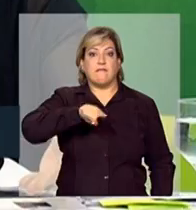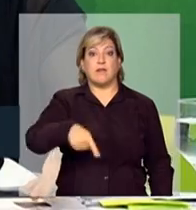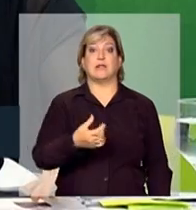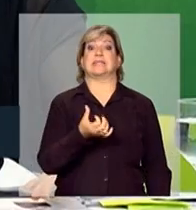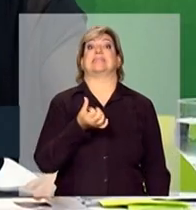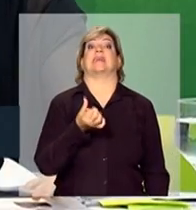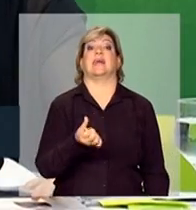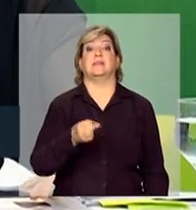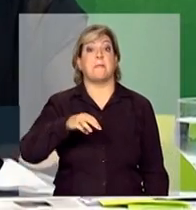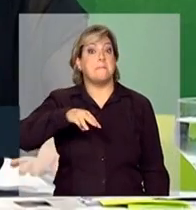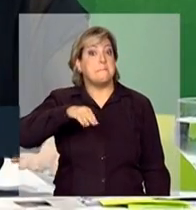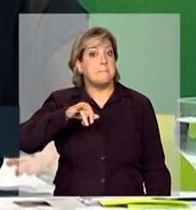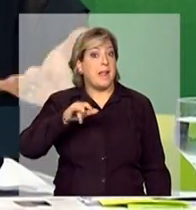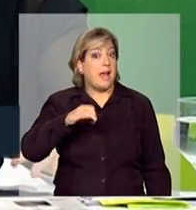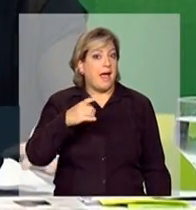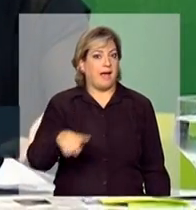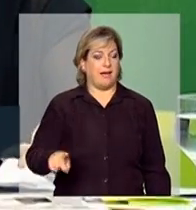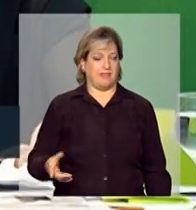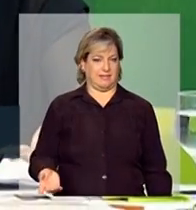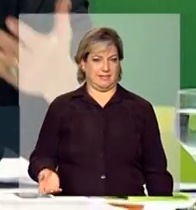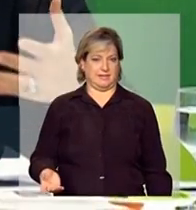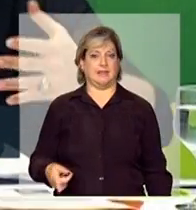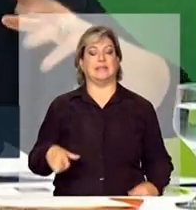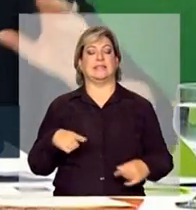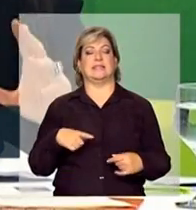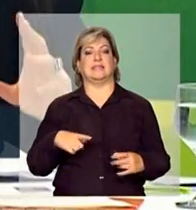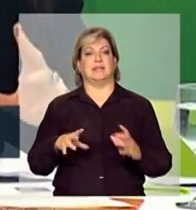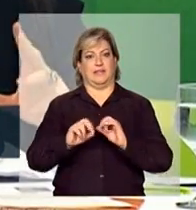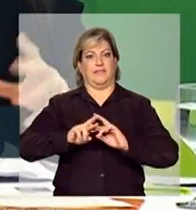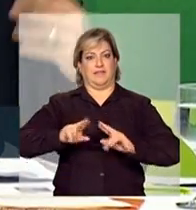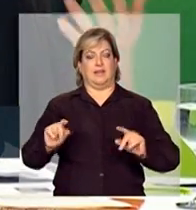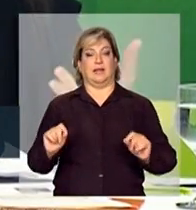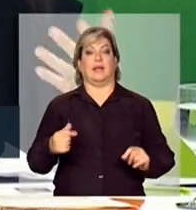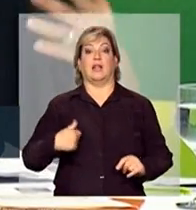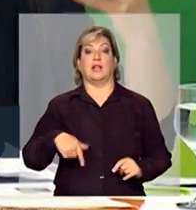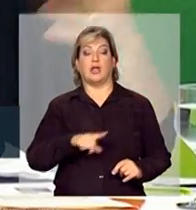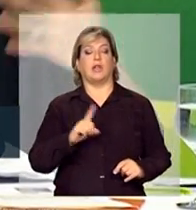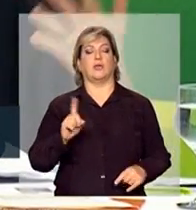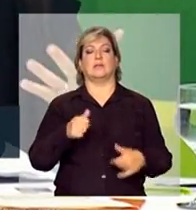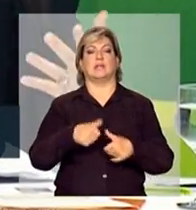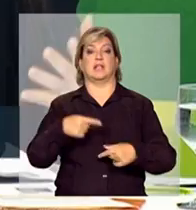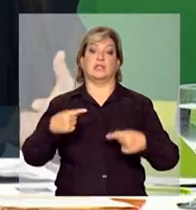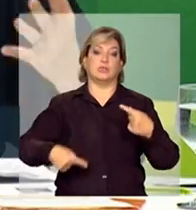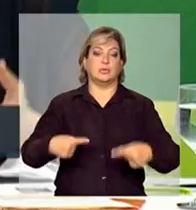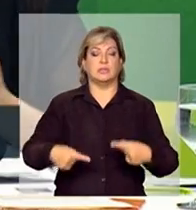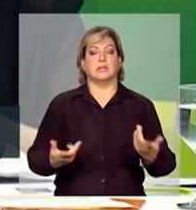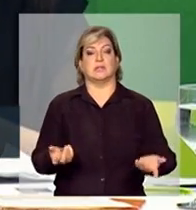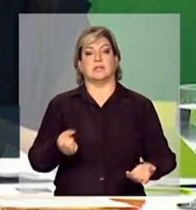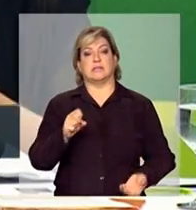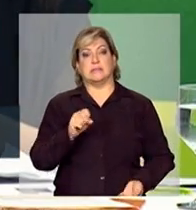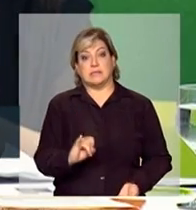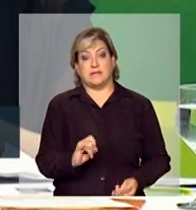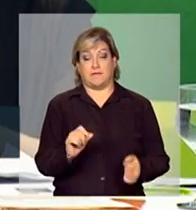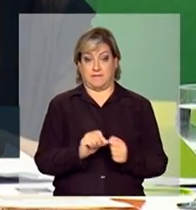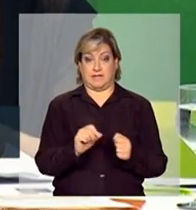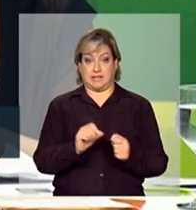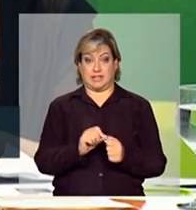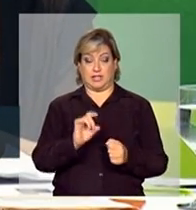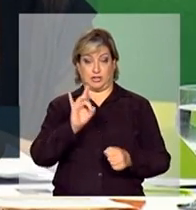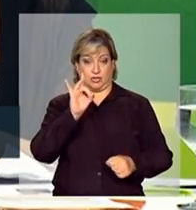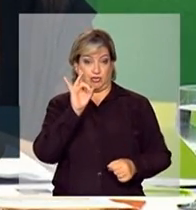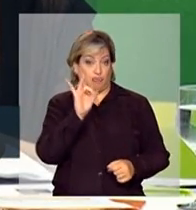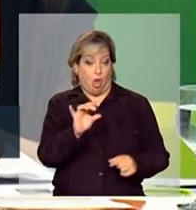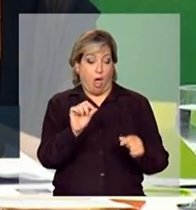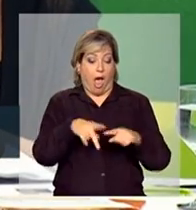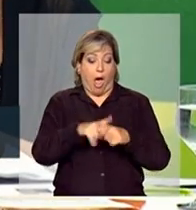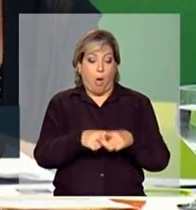Então não é é um dado objetivo Então nós não estamos discutindo se se fizer só considerando